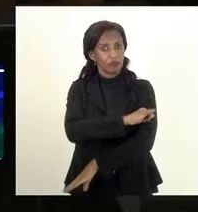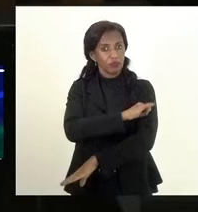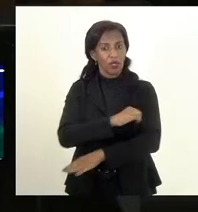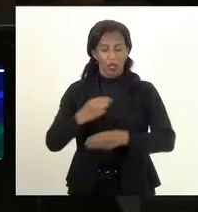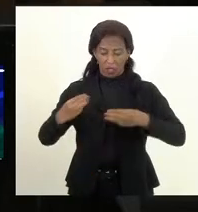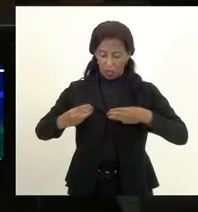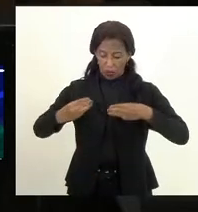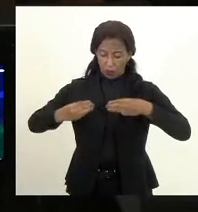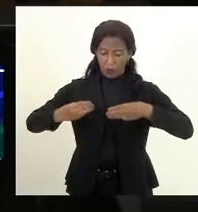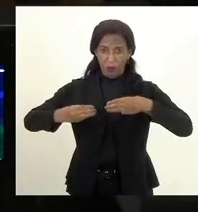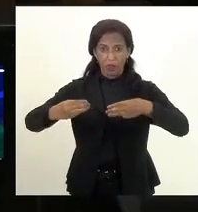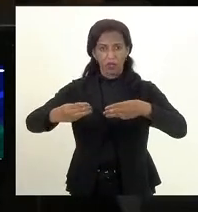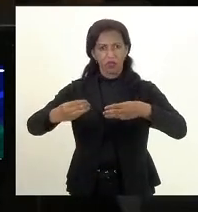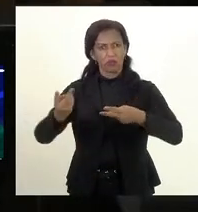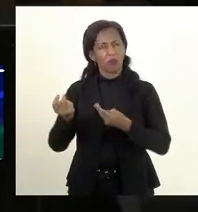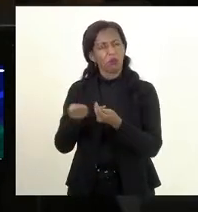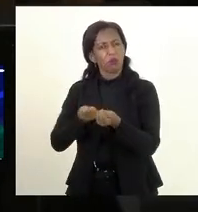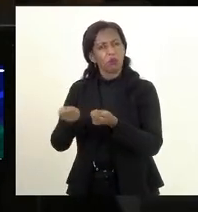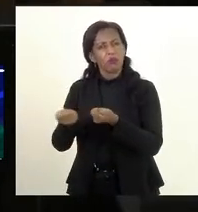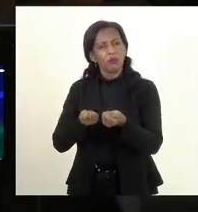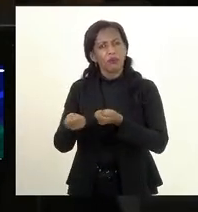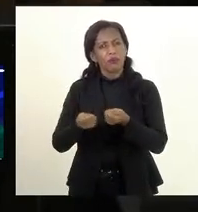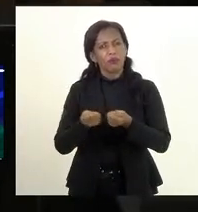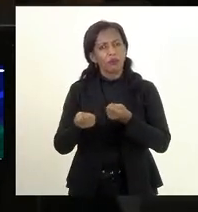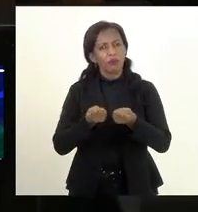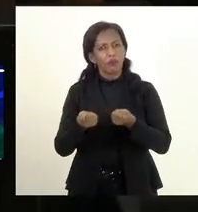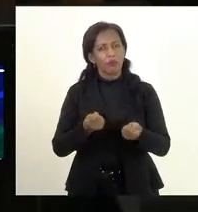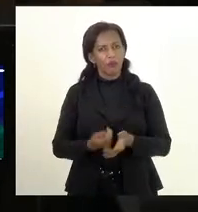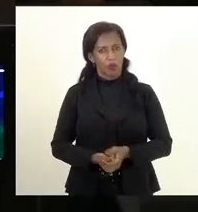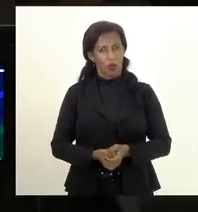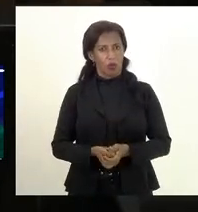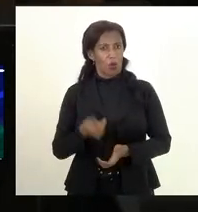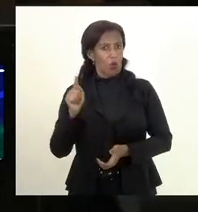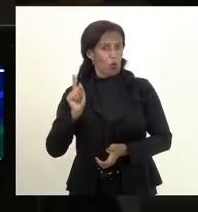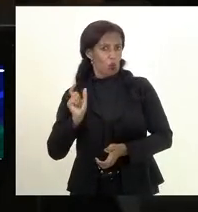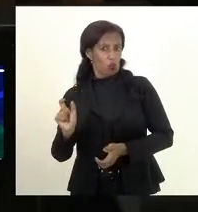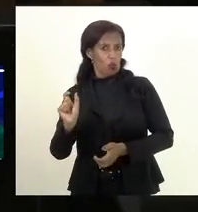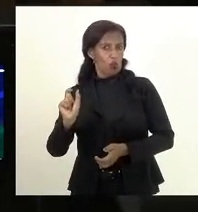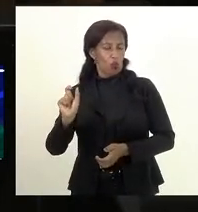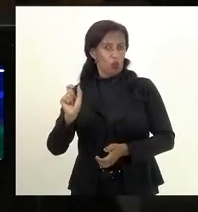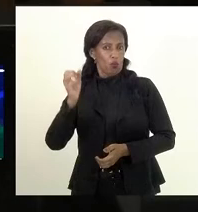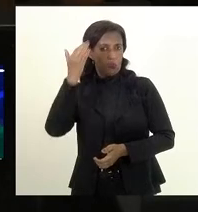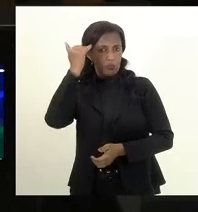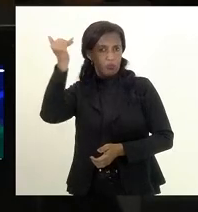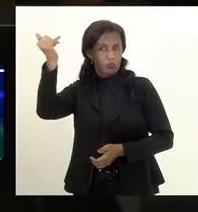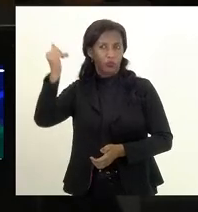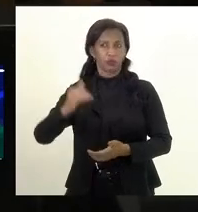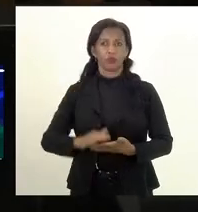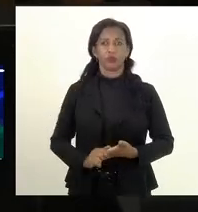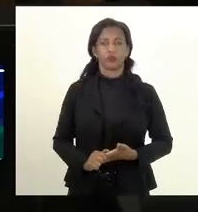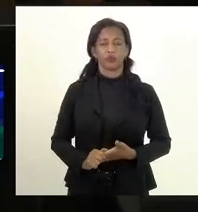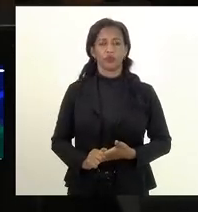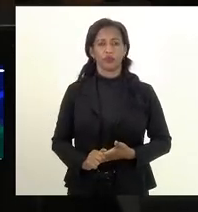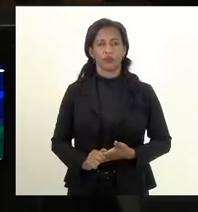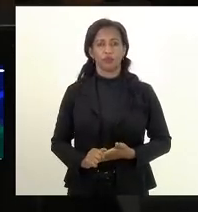Ministro da Economia há uns Chicago Boys que